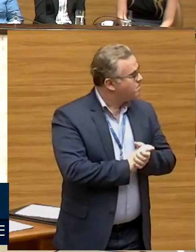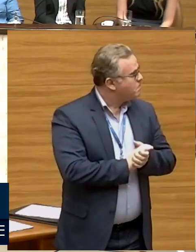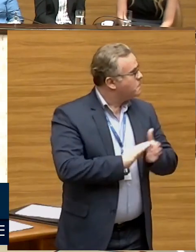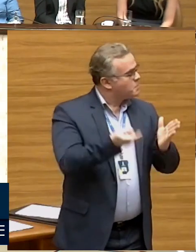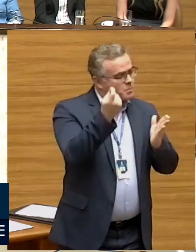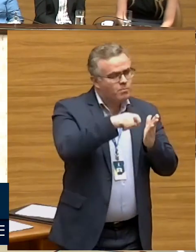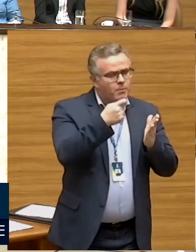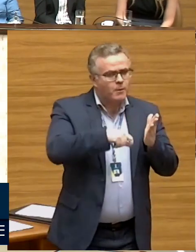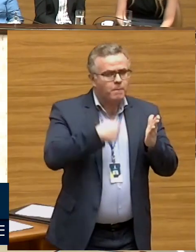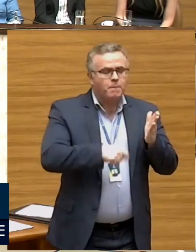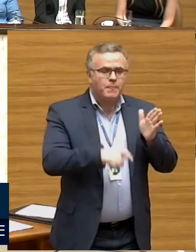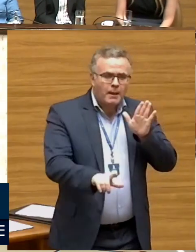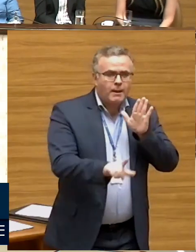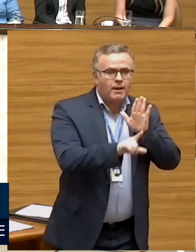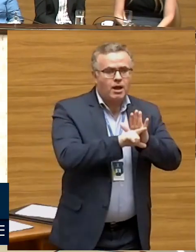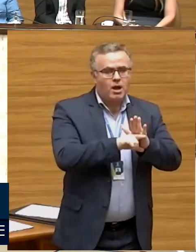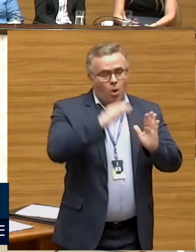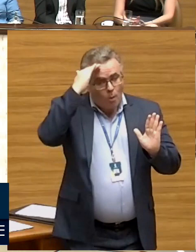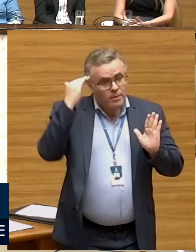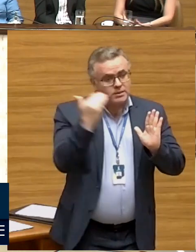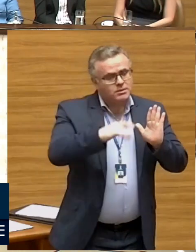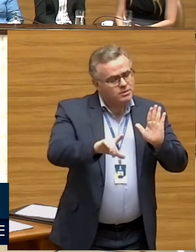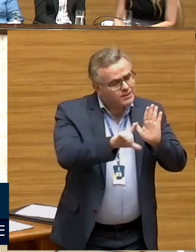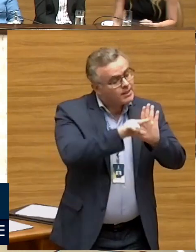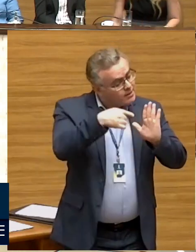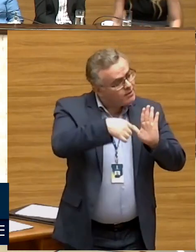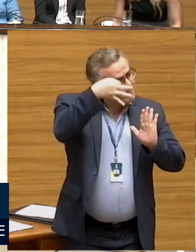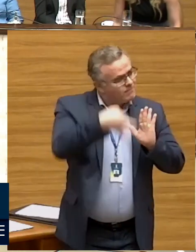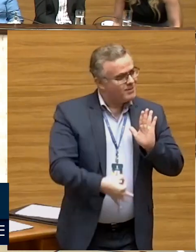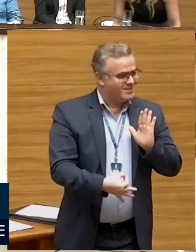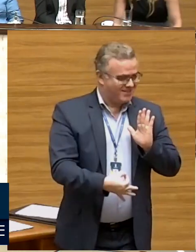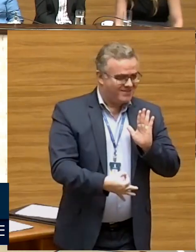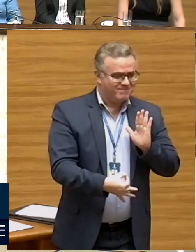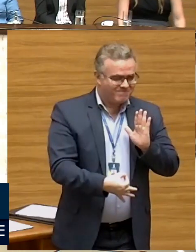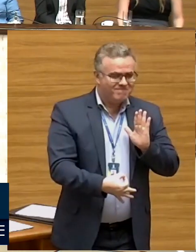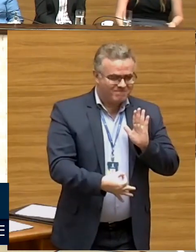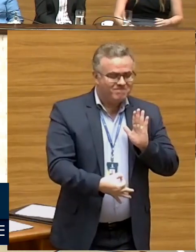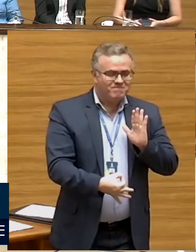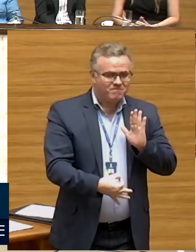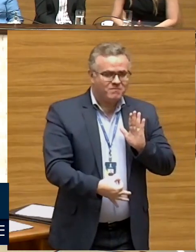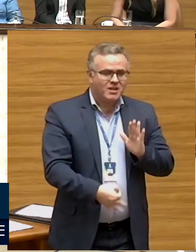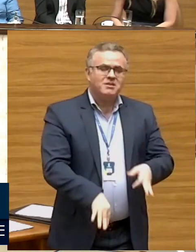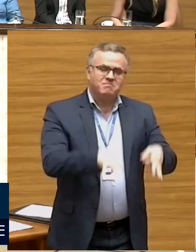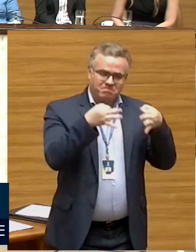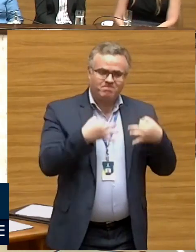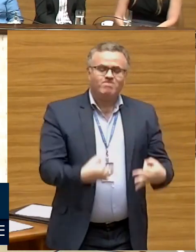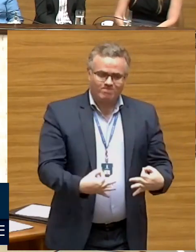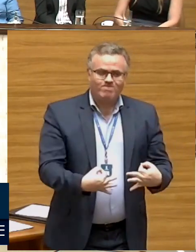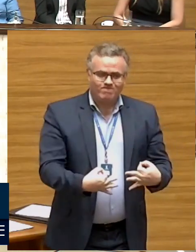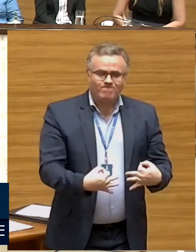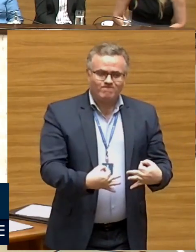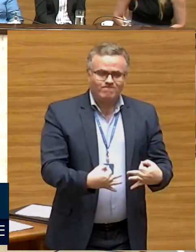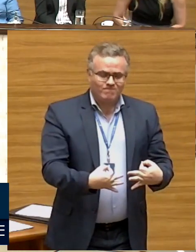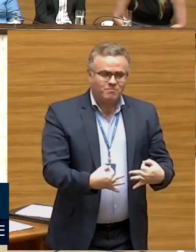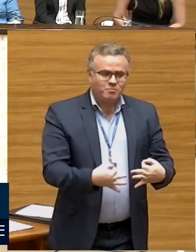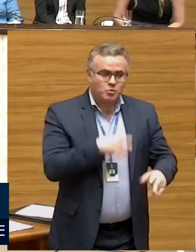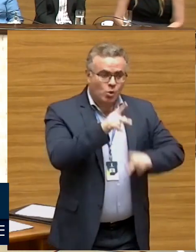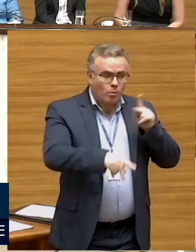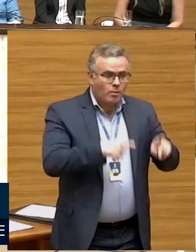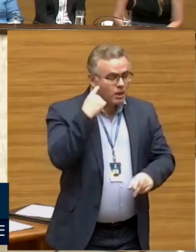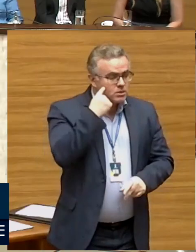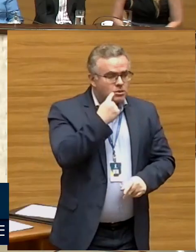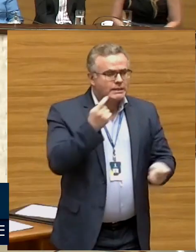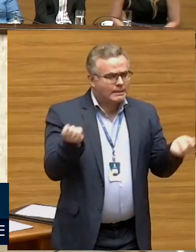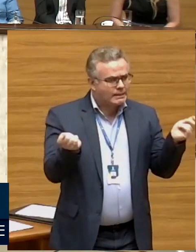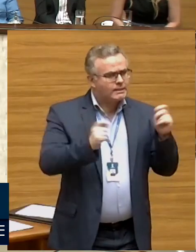menos realizassem aquilo que já é garantido, né, nas legislações, com certeza a população